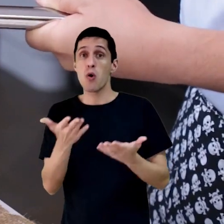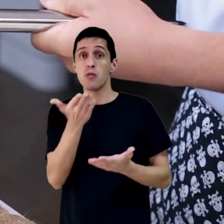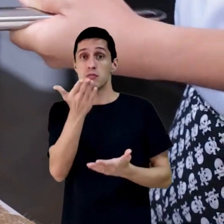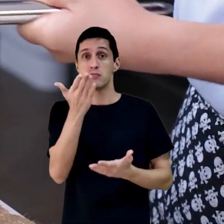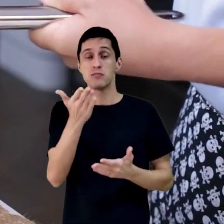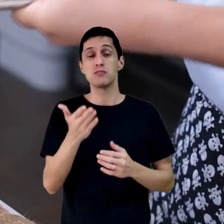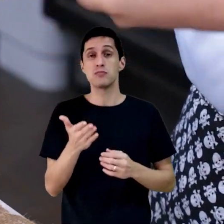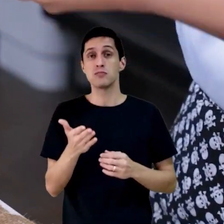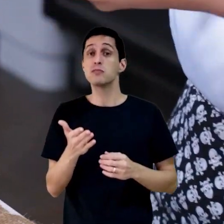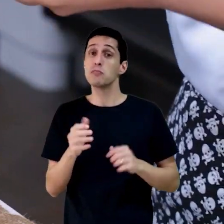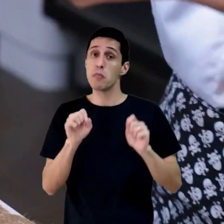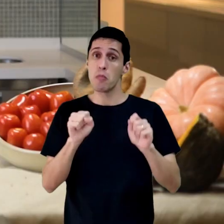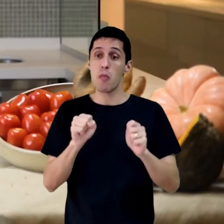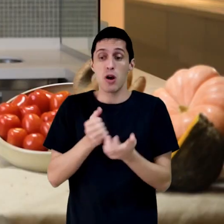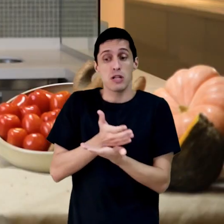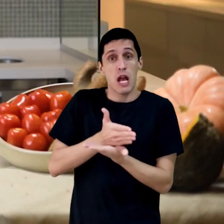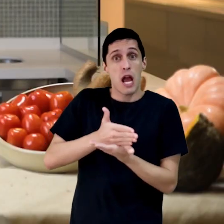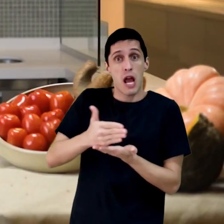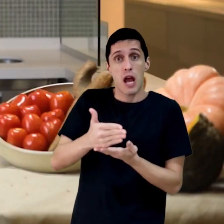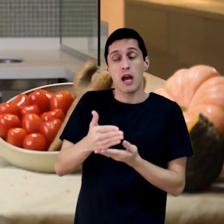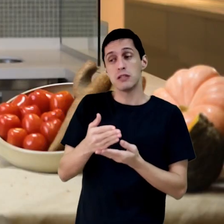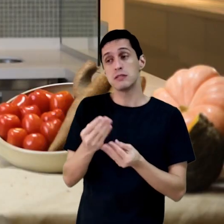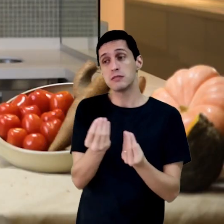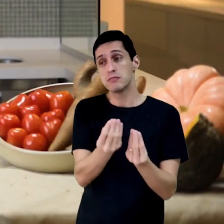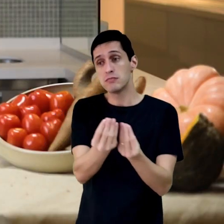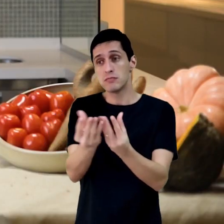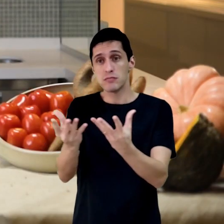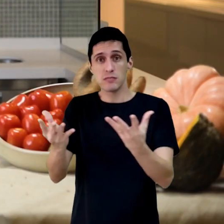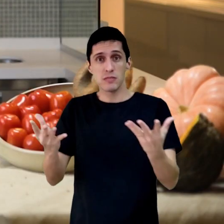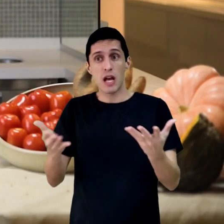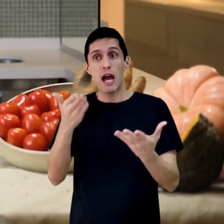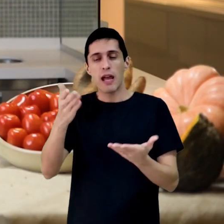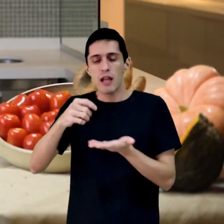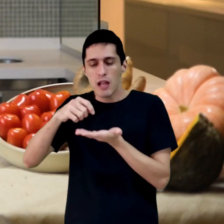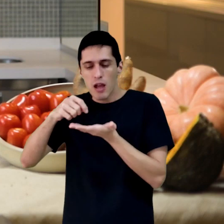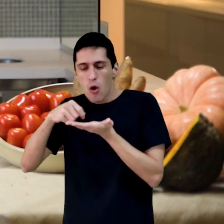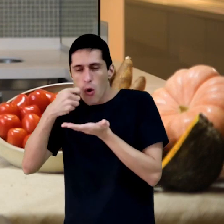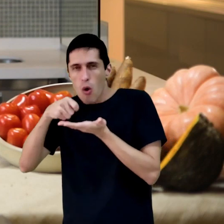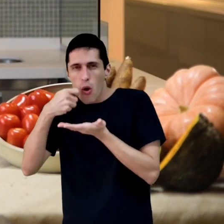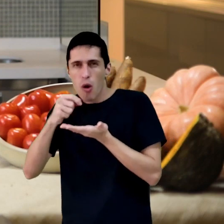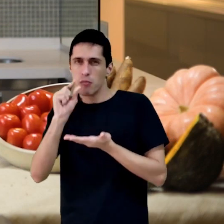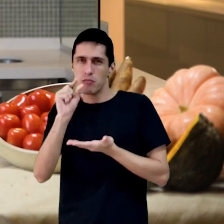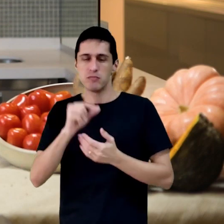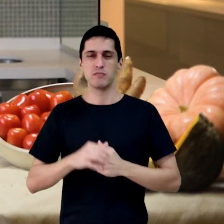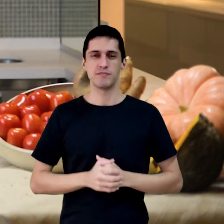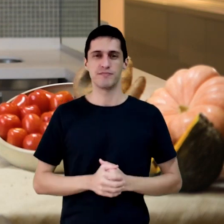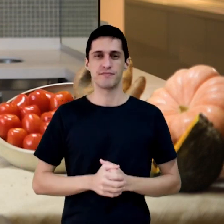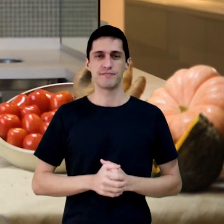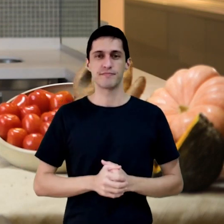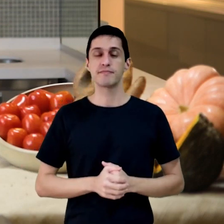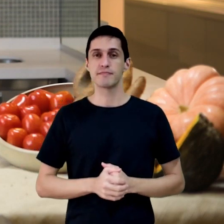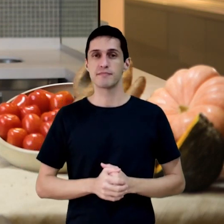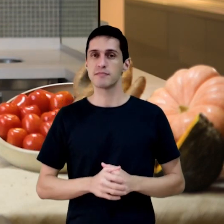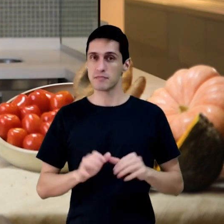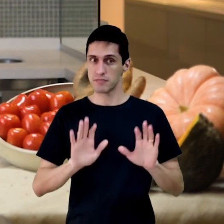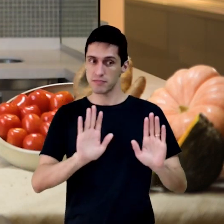entrada. Salteou, a gente vai deixar aqui reservado para poder finalizar o nosso